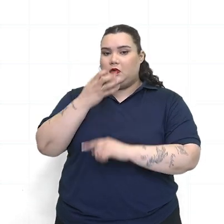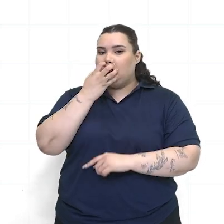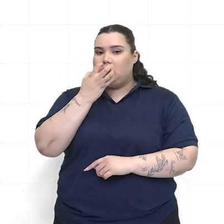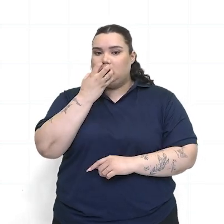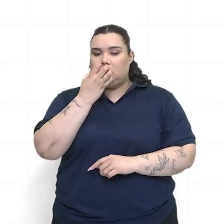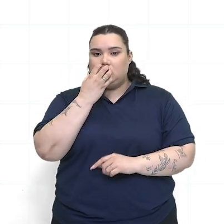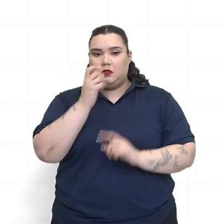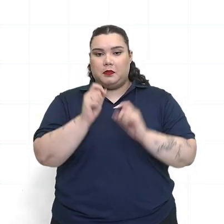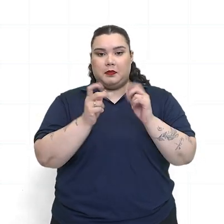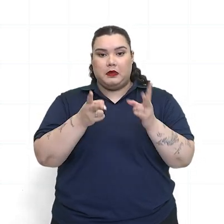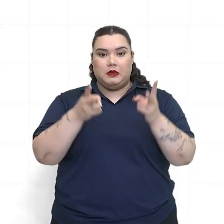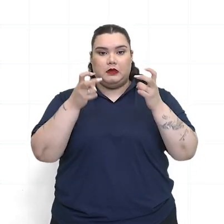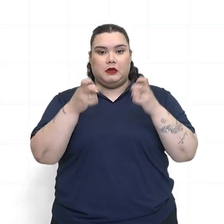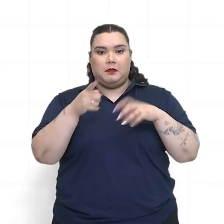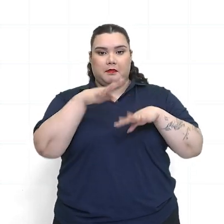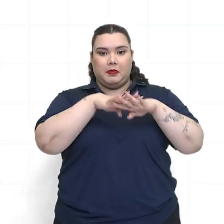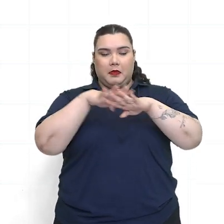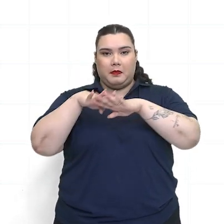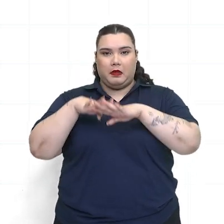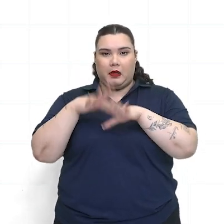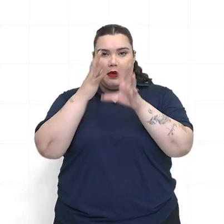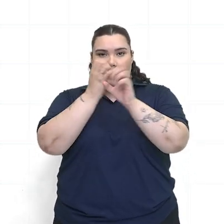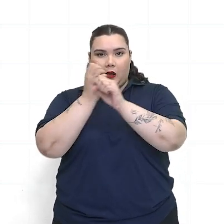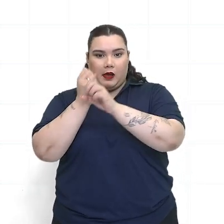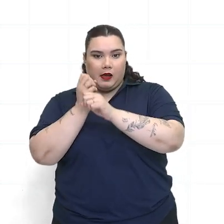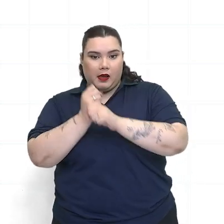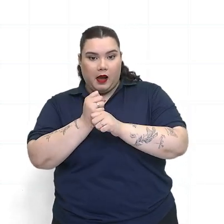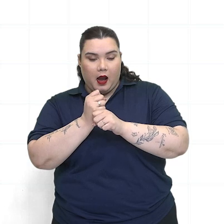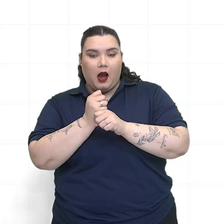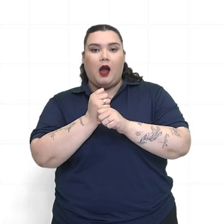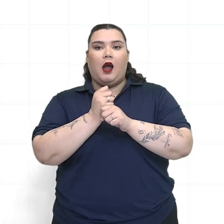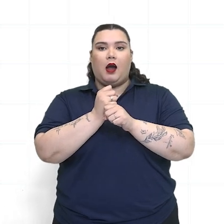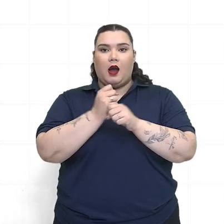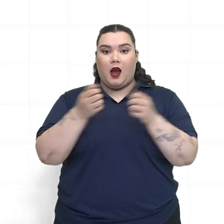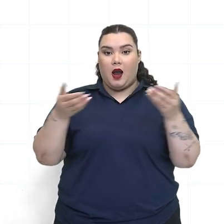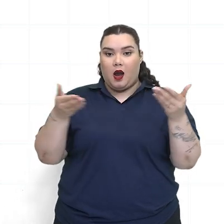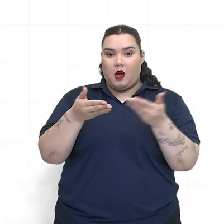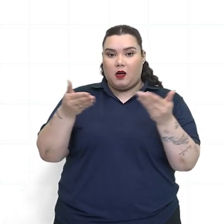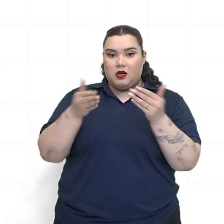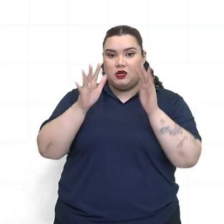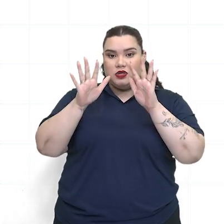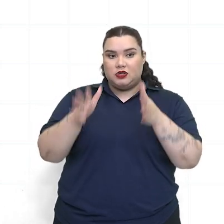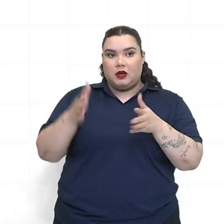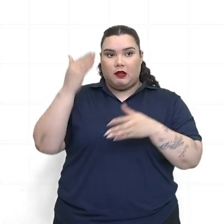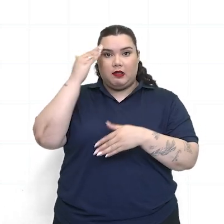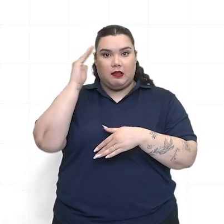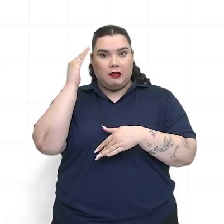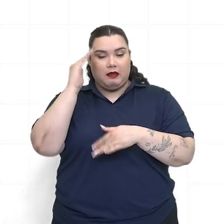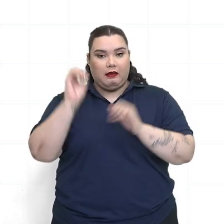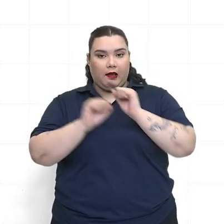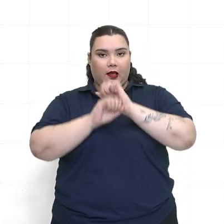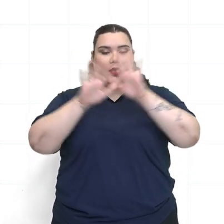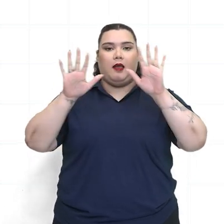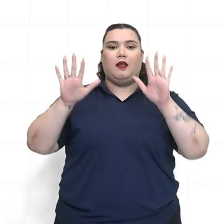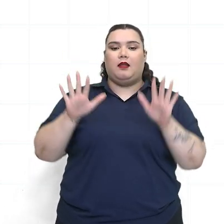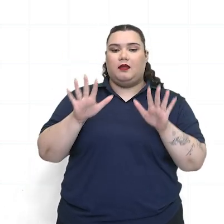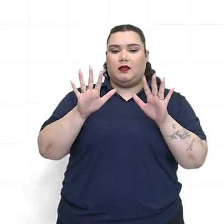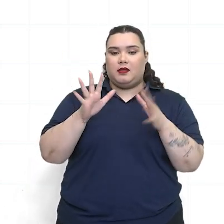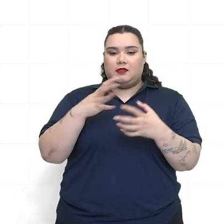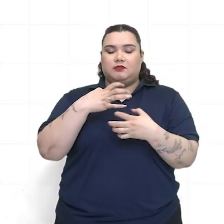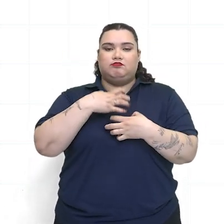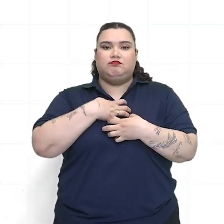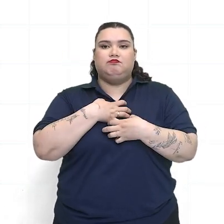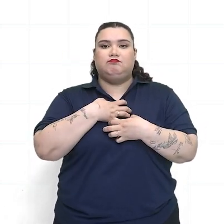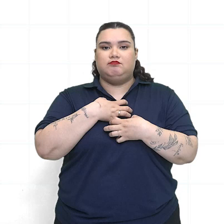cachorro, se deparou com esses cálculos matemáticos e que ele realmente, agora que ele entendeu, né? E aí ele fica